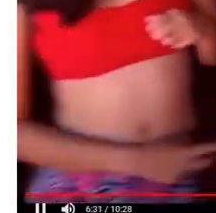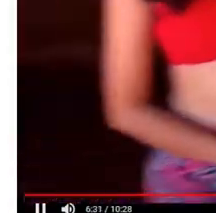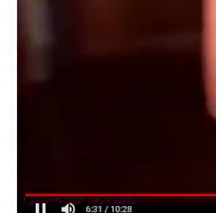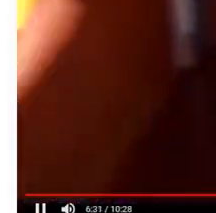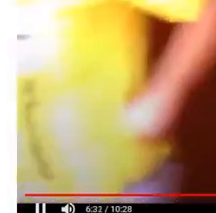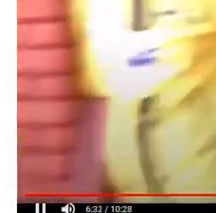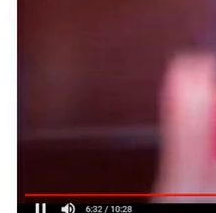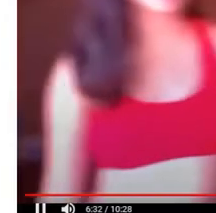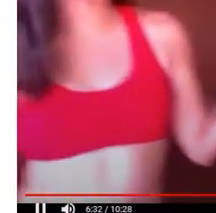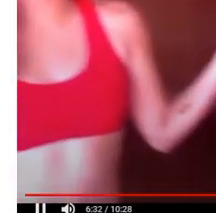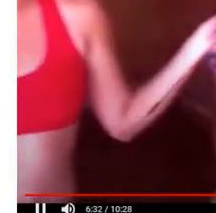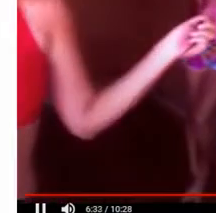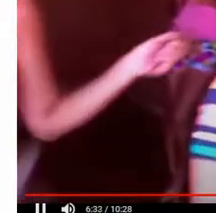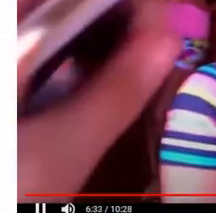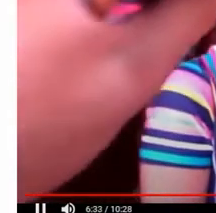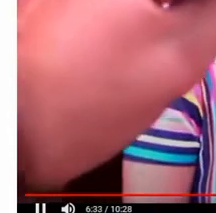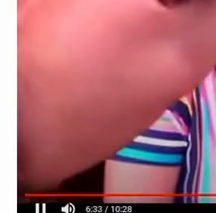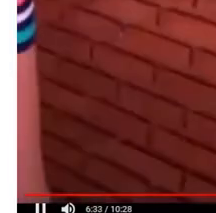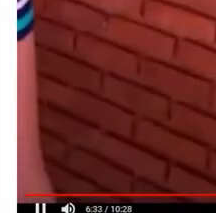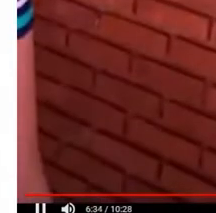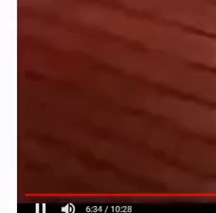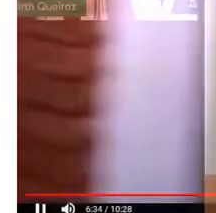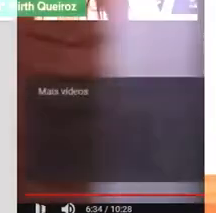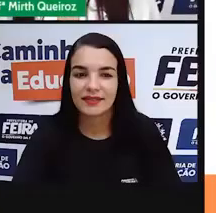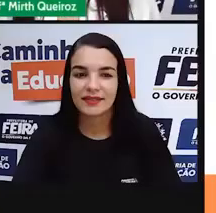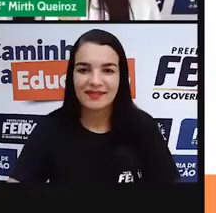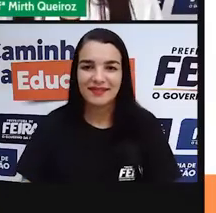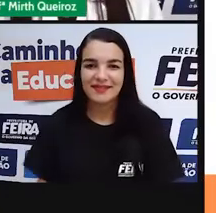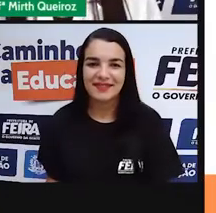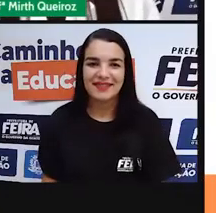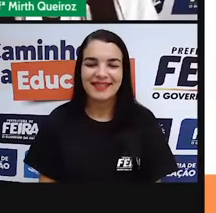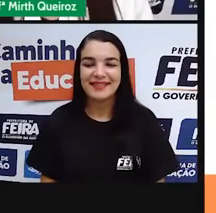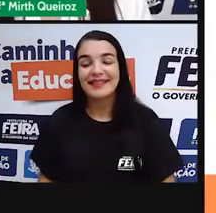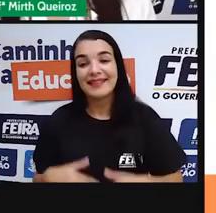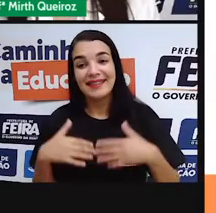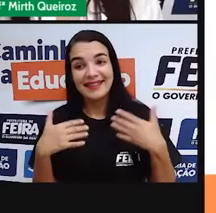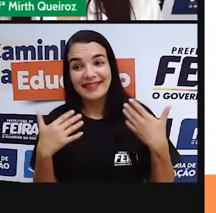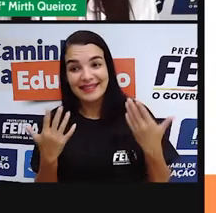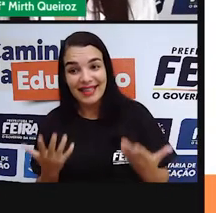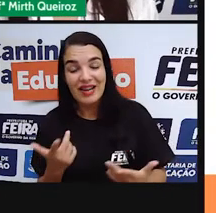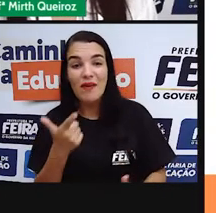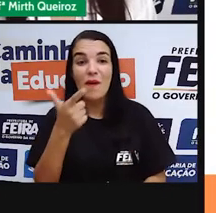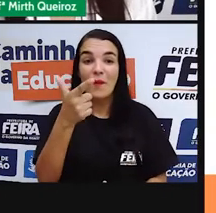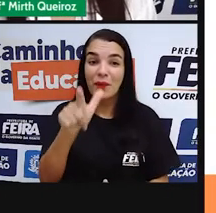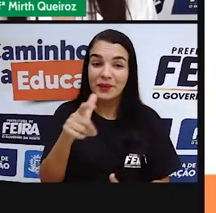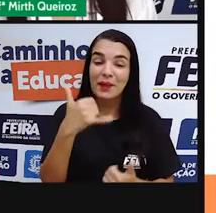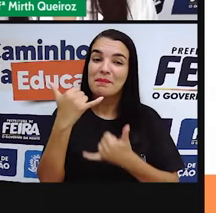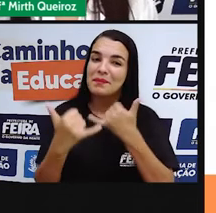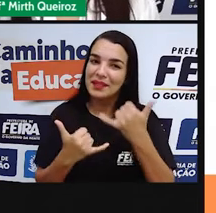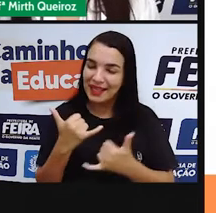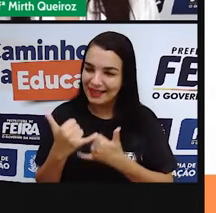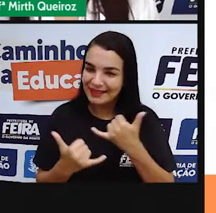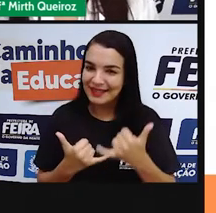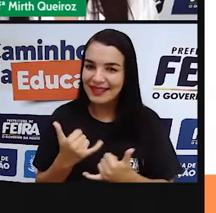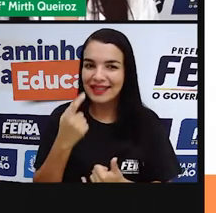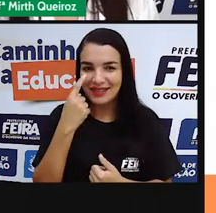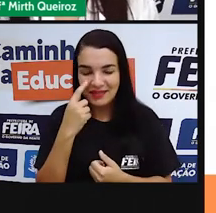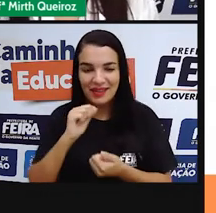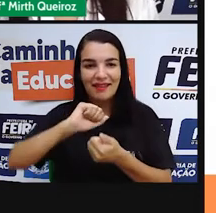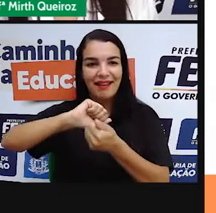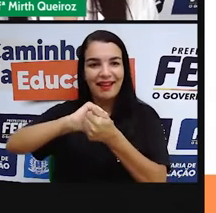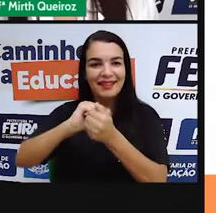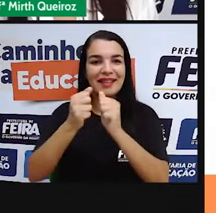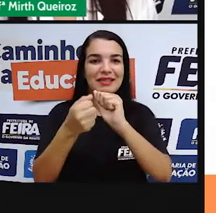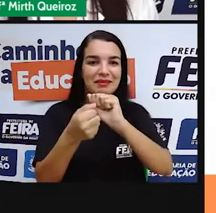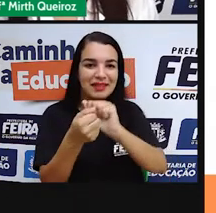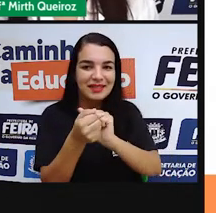eu. Quem é a favor de mim? Fala eu. E essa foi mais uma brincadeira, gente. Uma